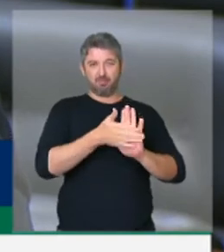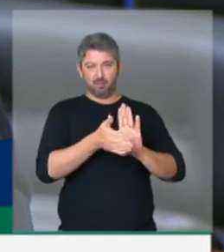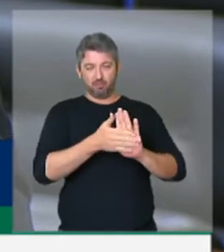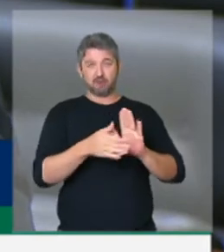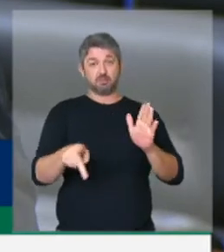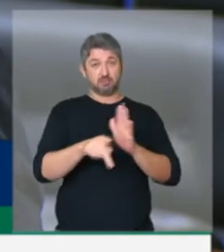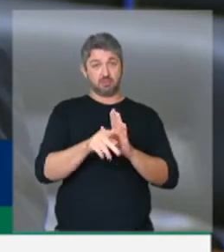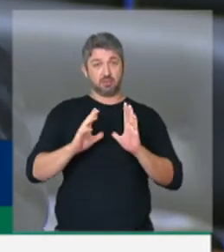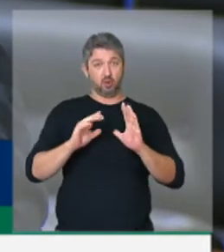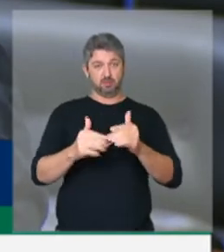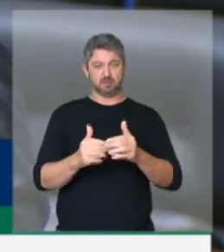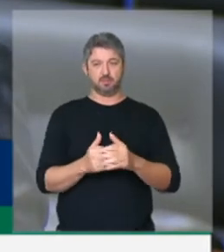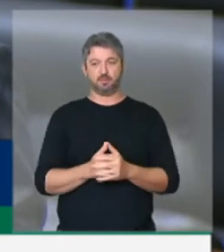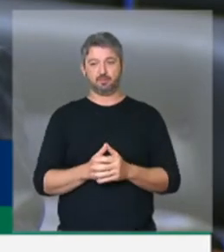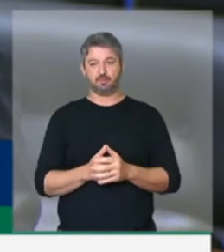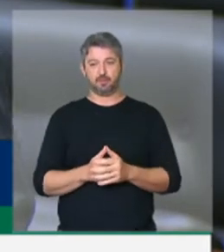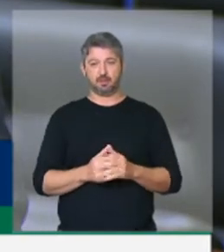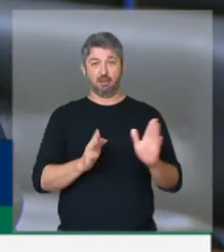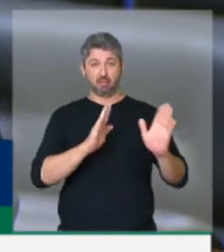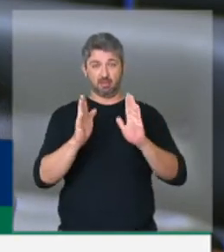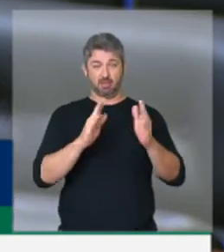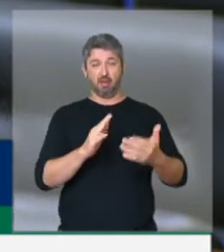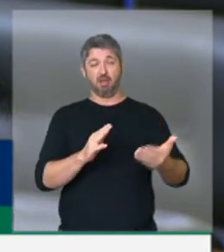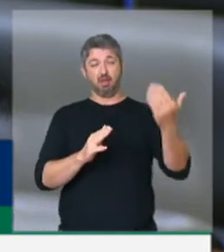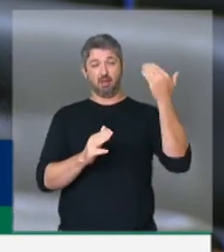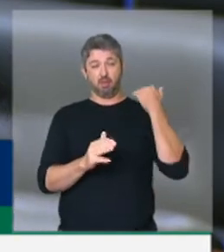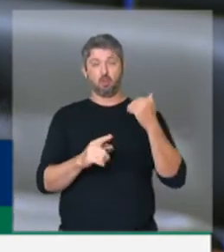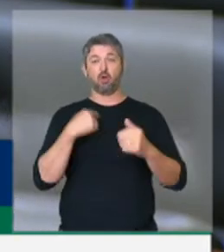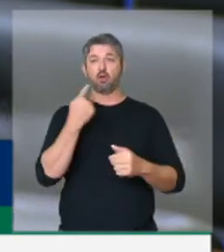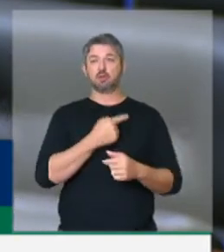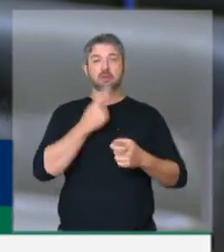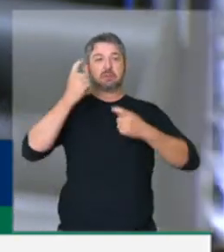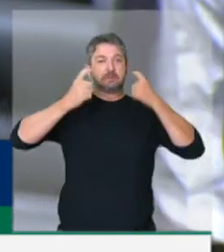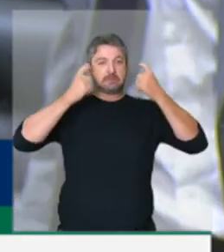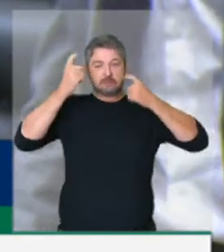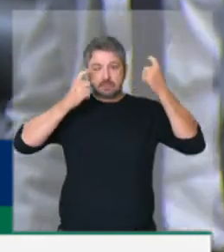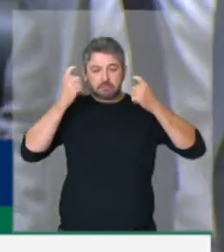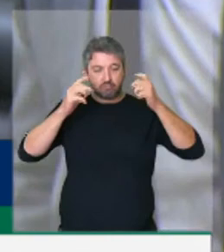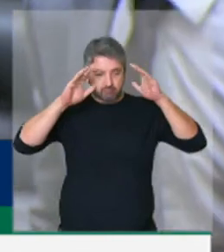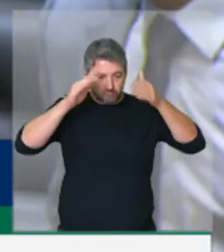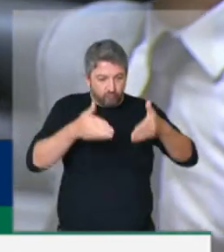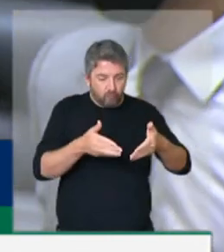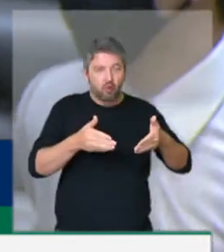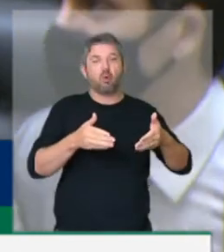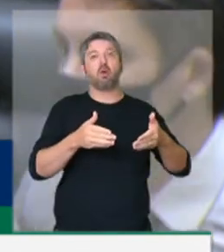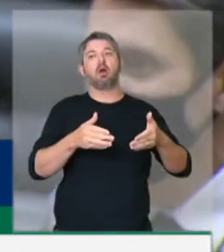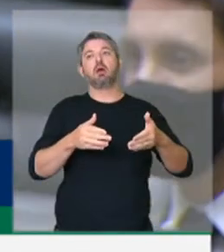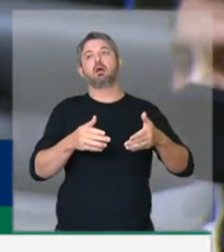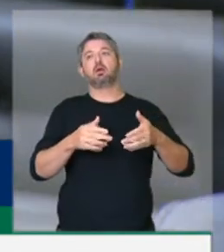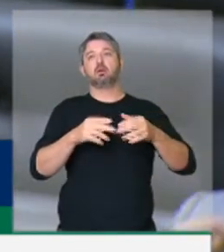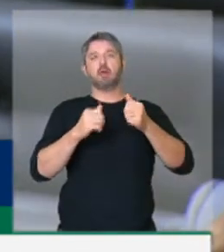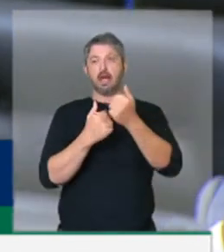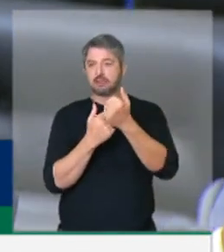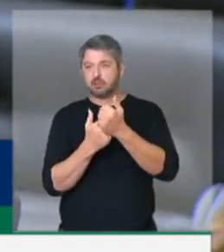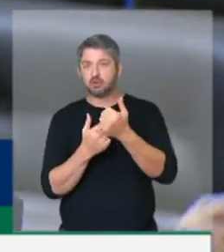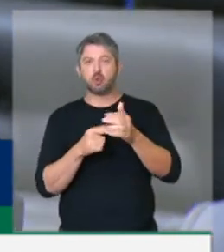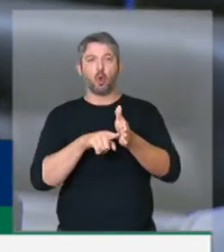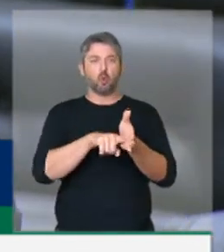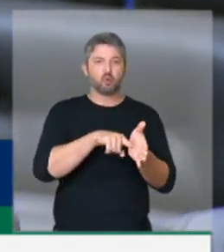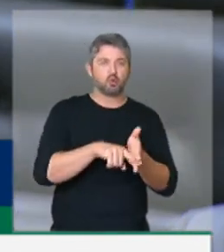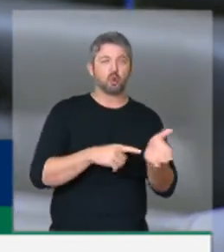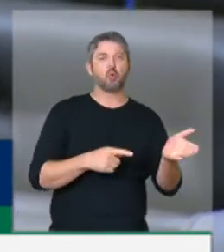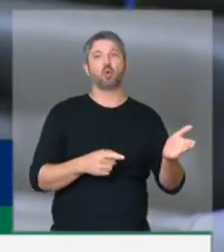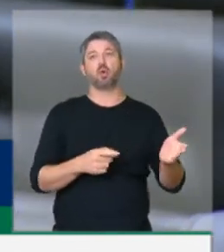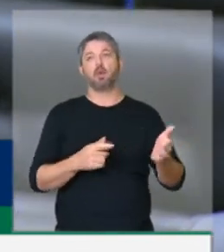comissão especial. Naquele período todo, nós ali nos preocupamos debruçadamente com assessores, consultores,